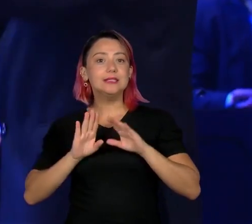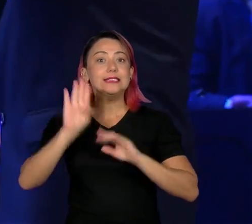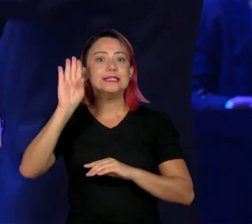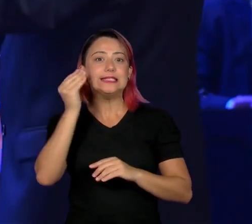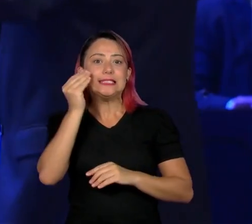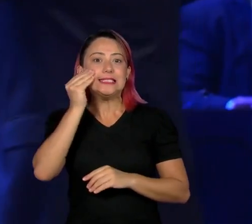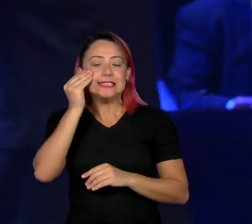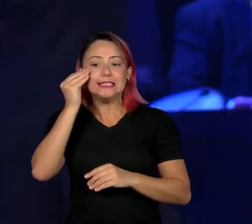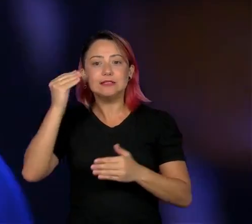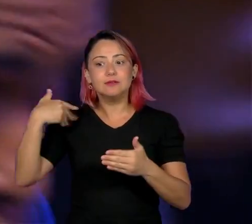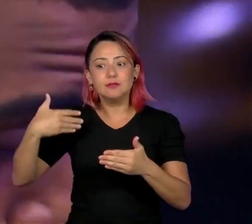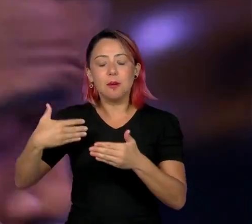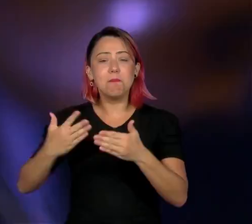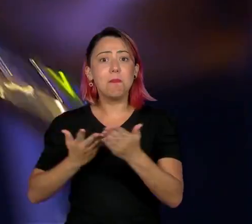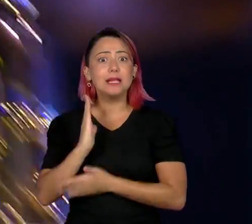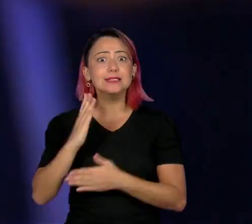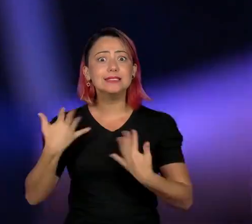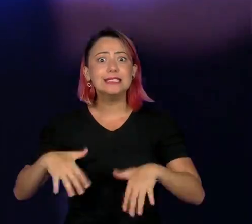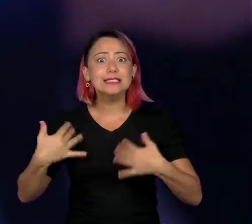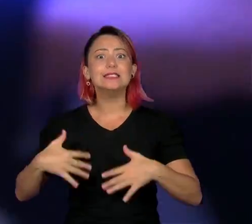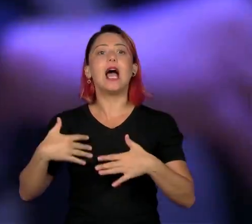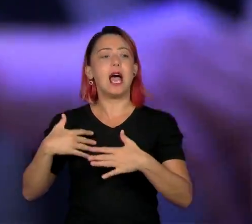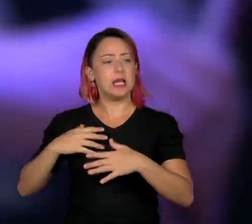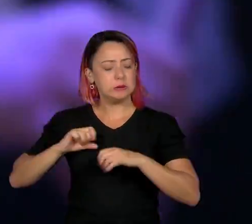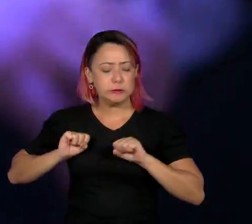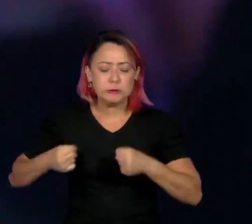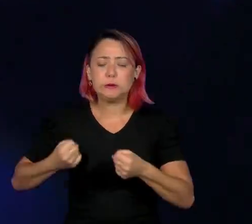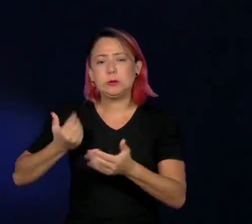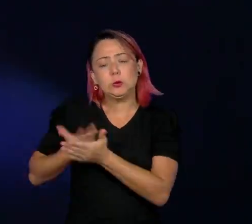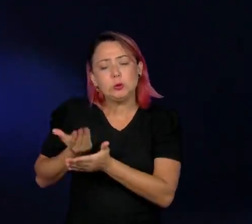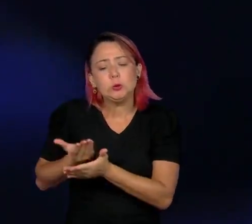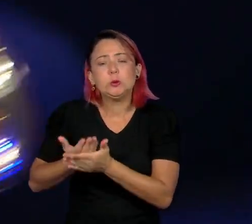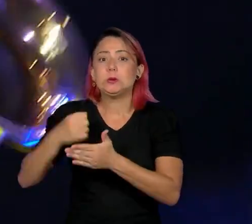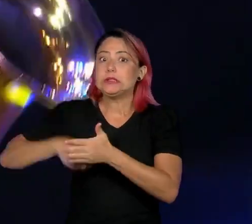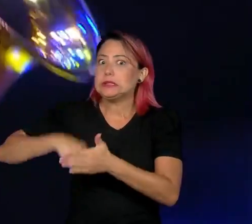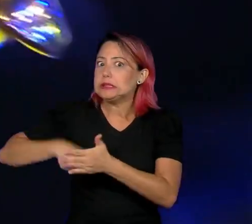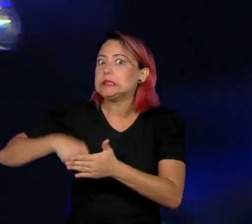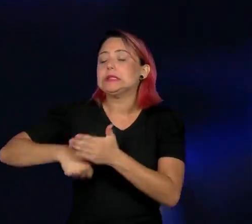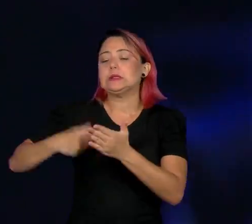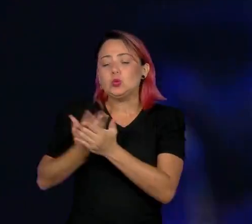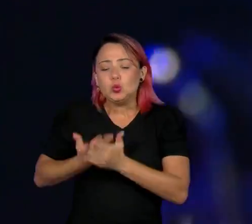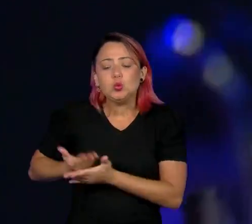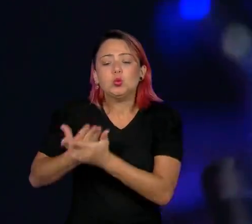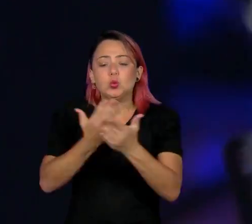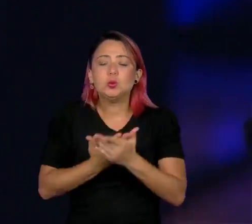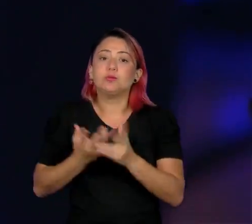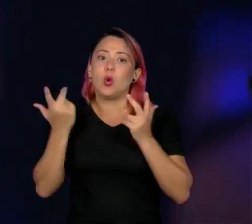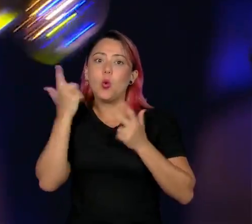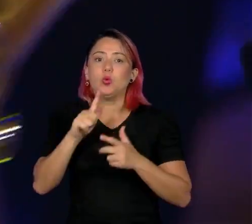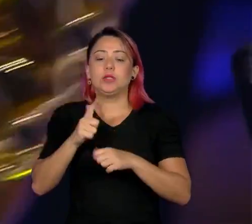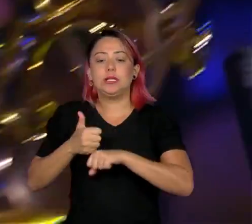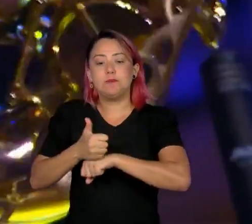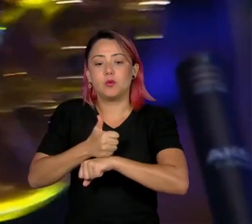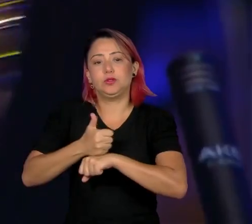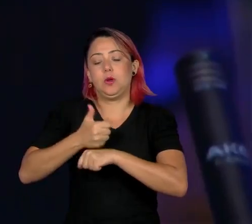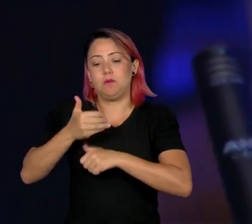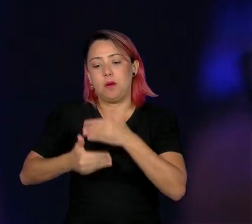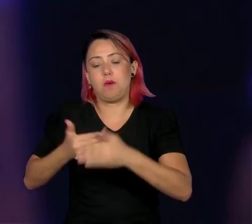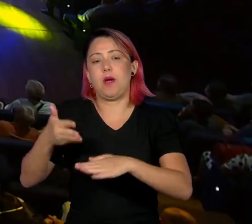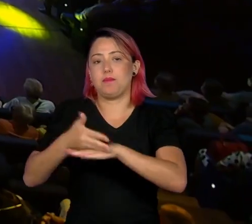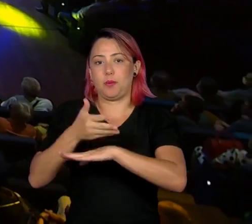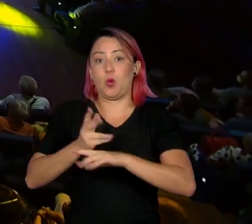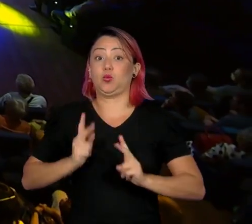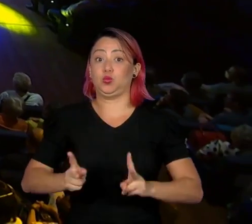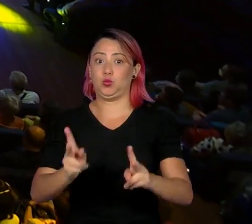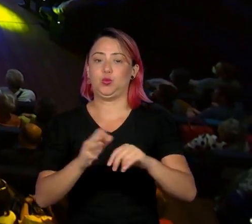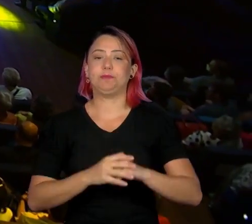e aí eu comecei a estudar bastante, muito mesmo, para conseguir seguir, né, no programa. Eu acho